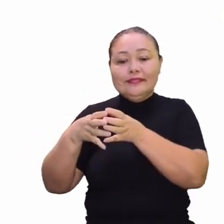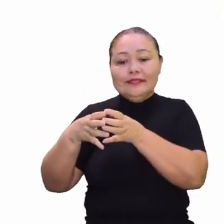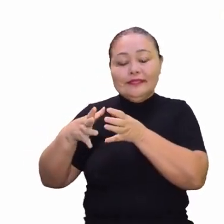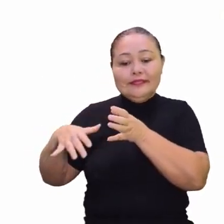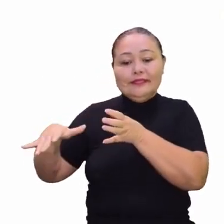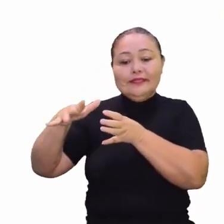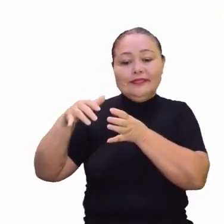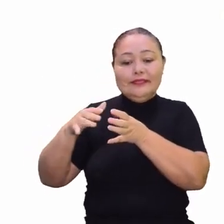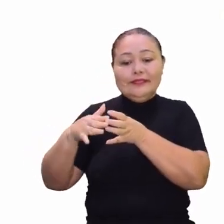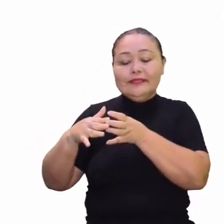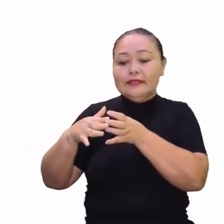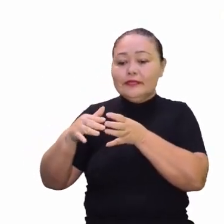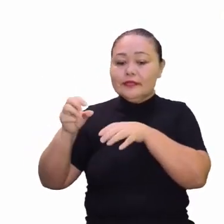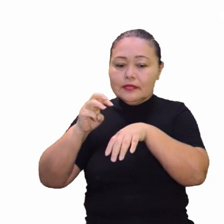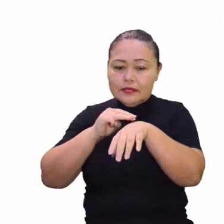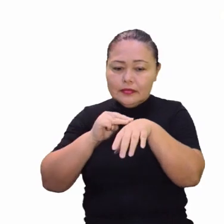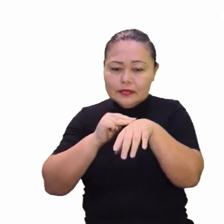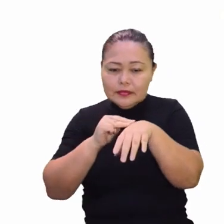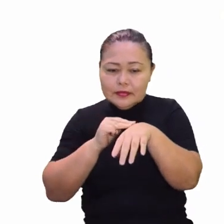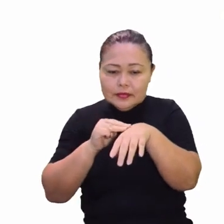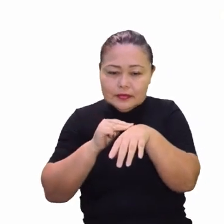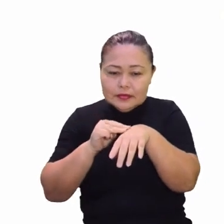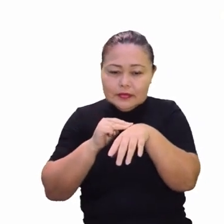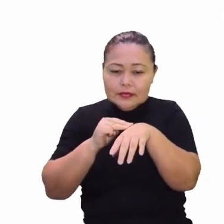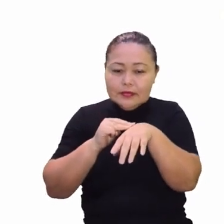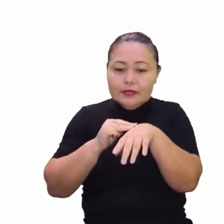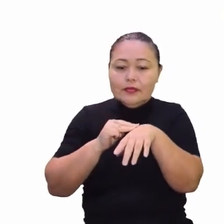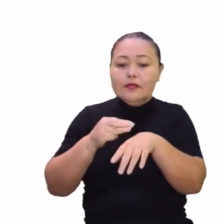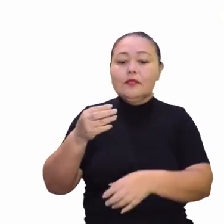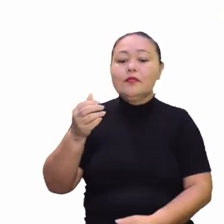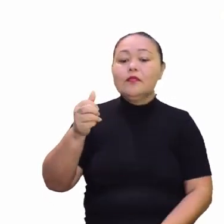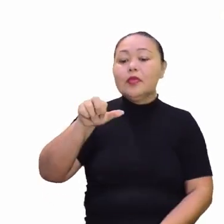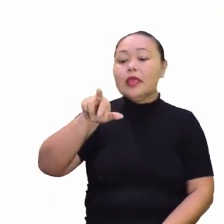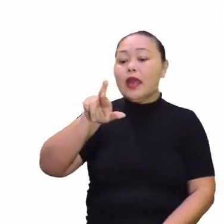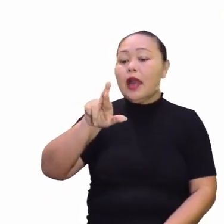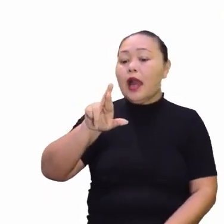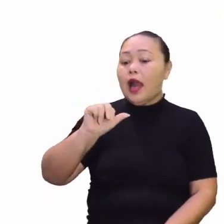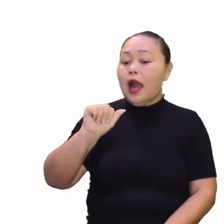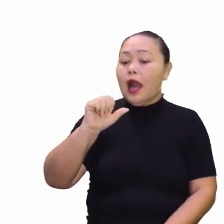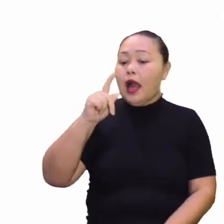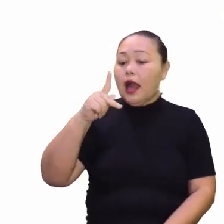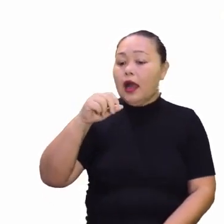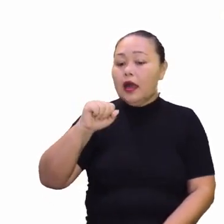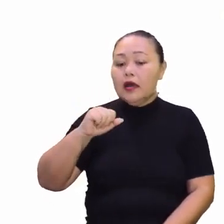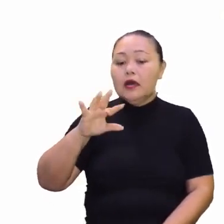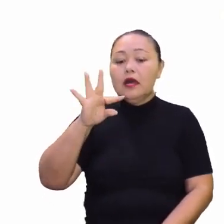é um marrom, né? Uhum. Vamos colocar, de Antônio Raposo Tavares,